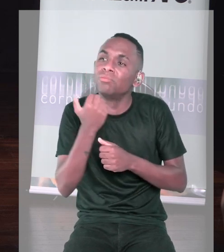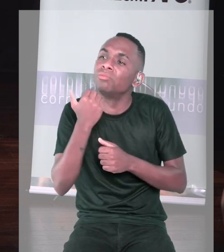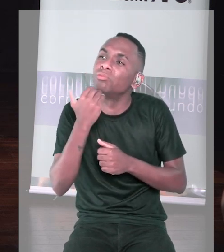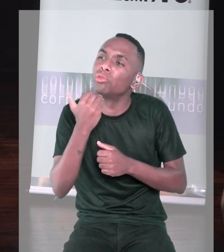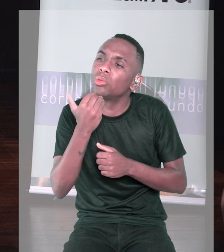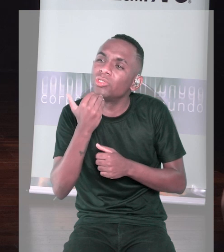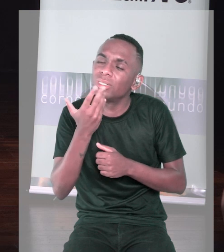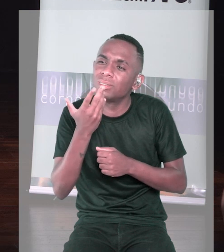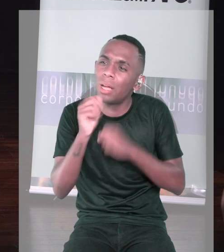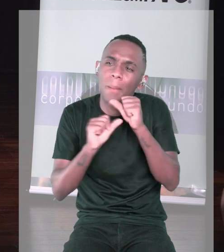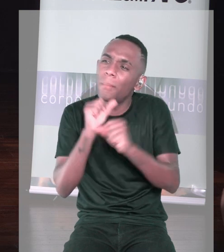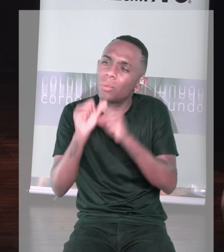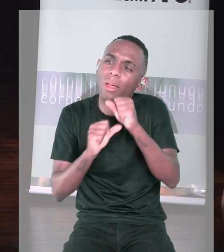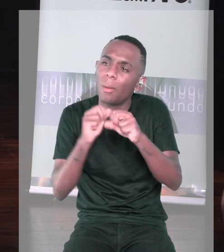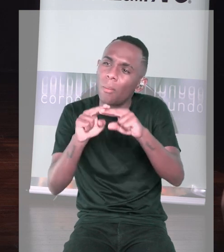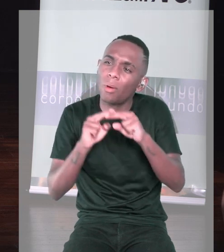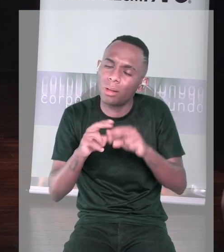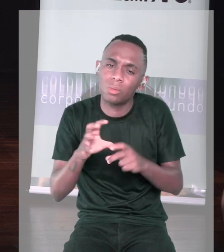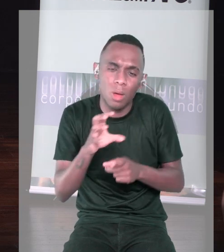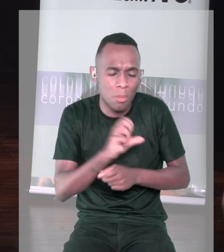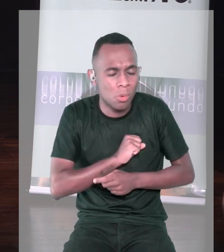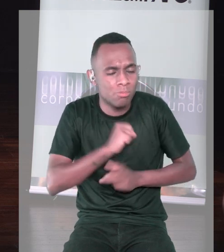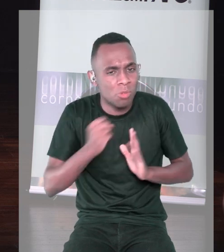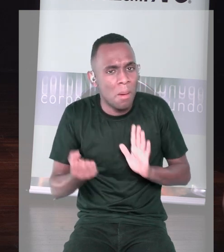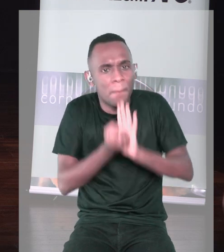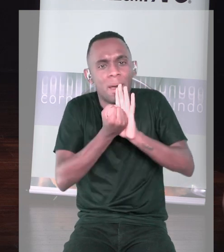improvável parecer incontornável.